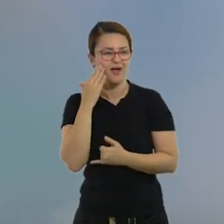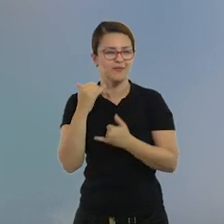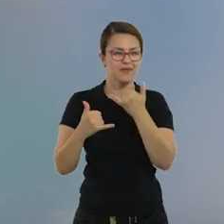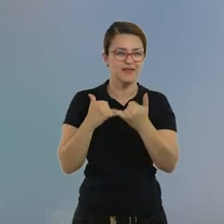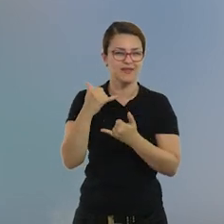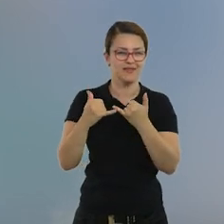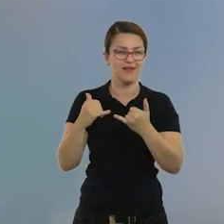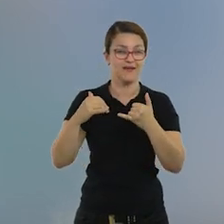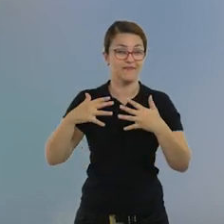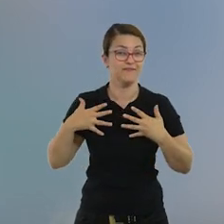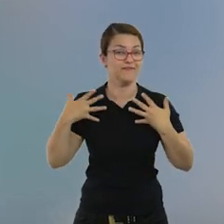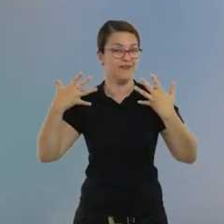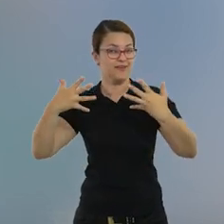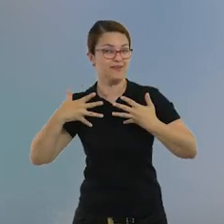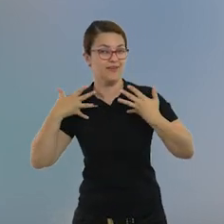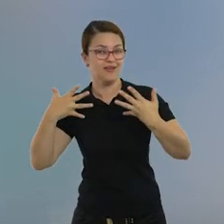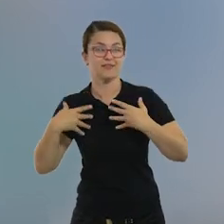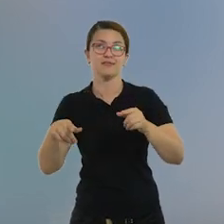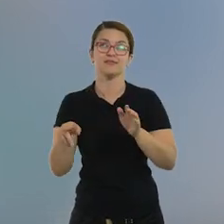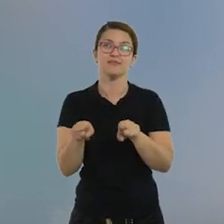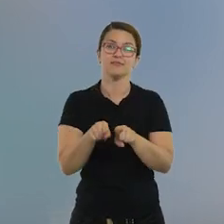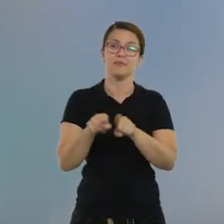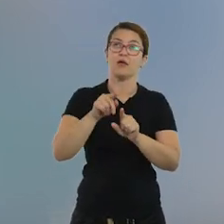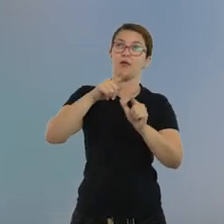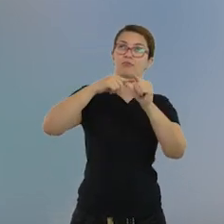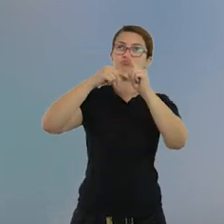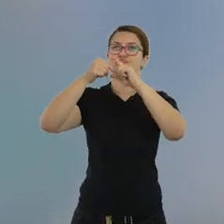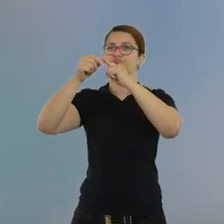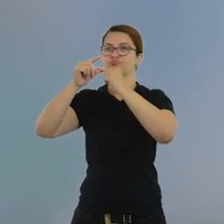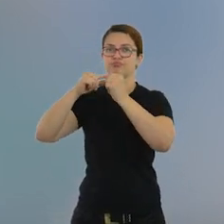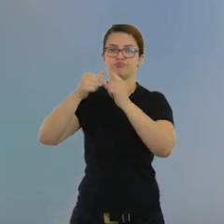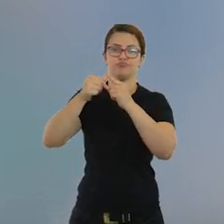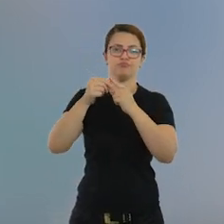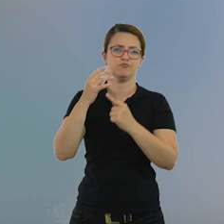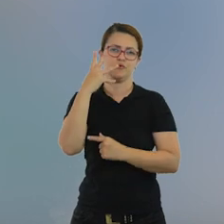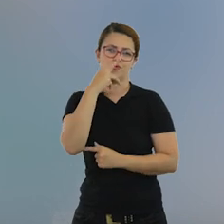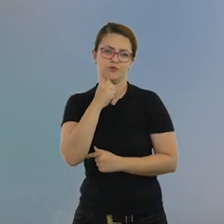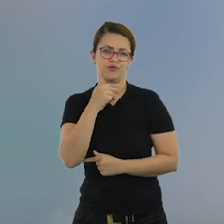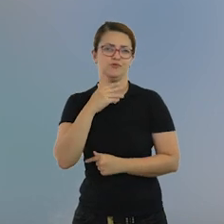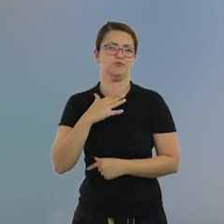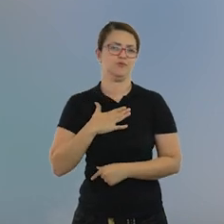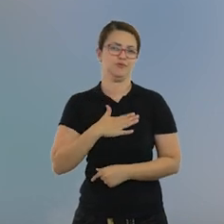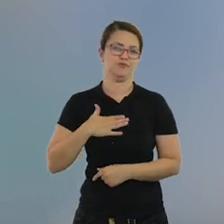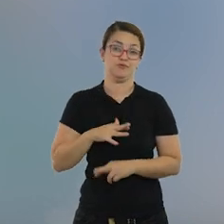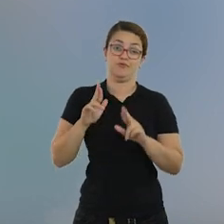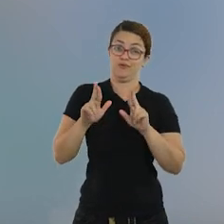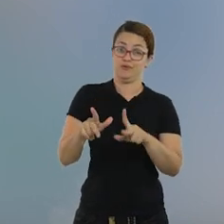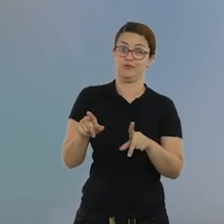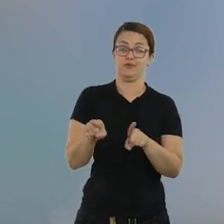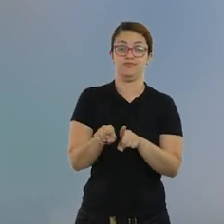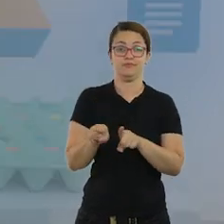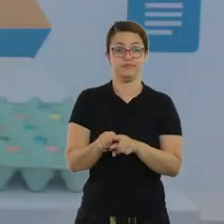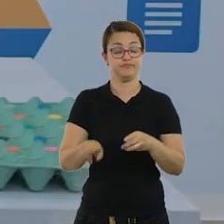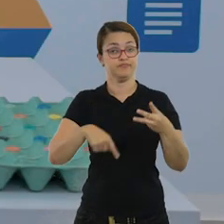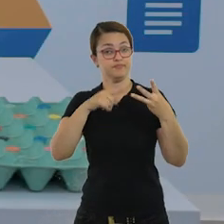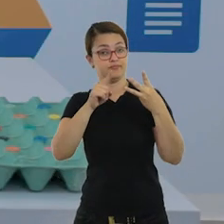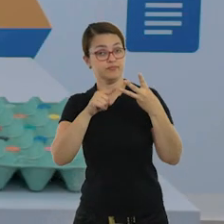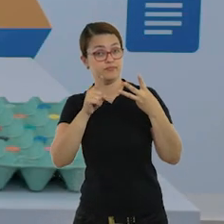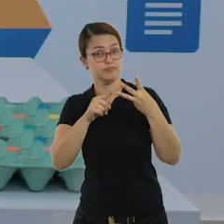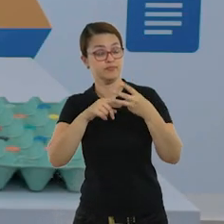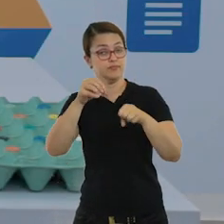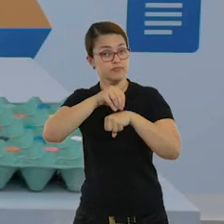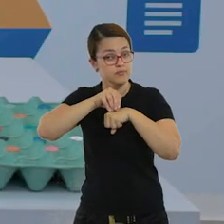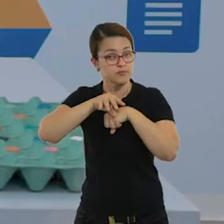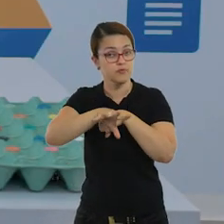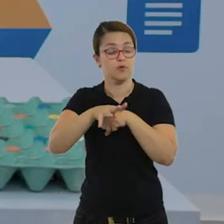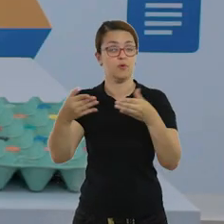numa festa ou no espaço cheio de estrelas. É bem bonito e gostoso para você fazer com seu filho, bem diferente. E a